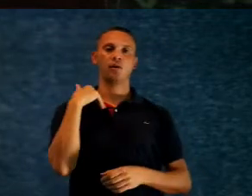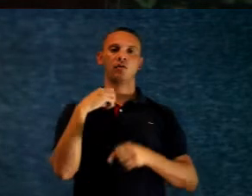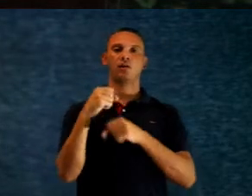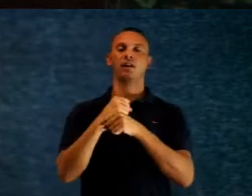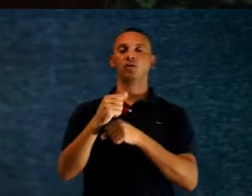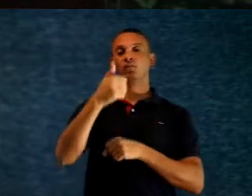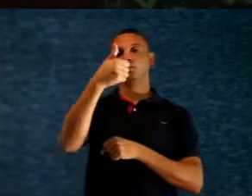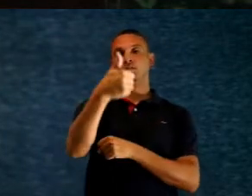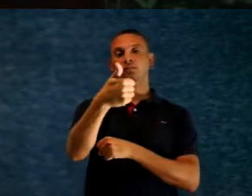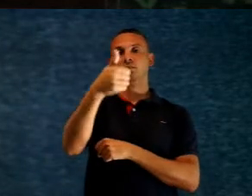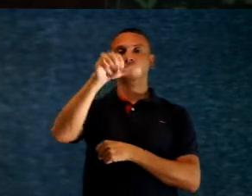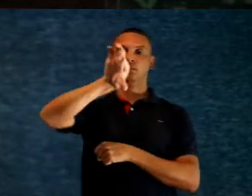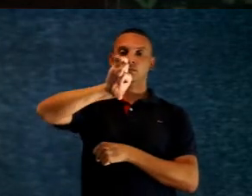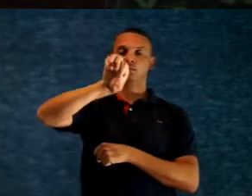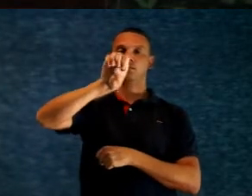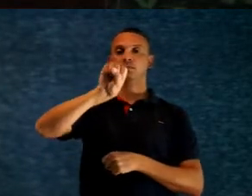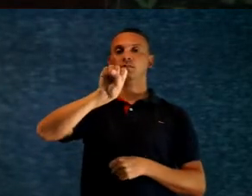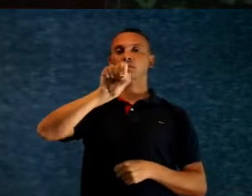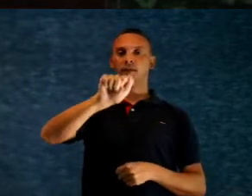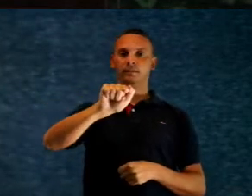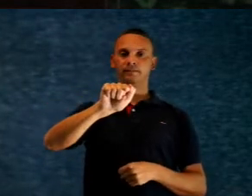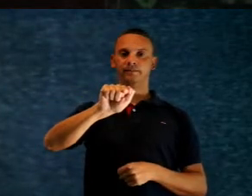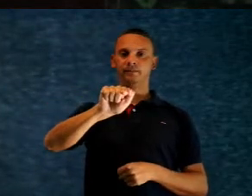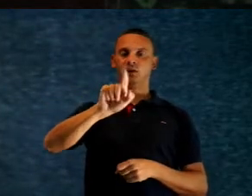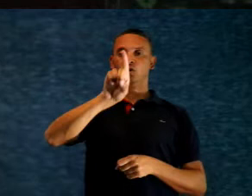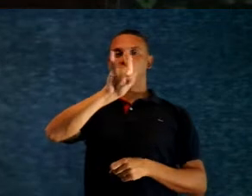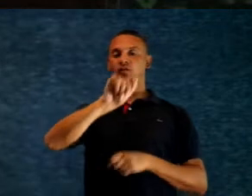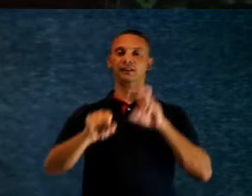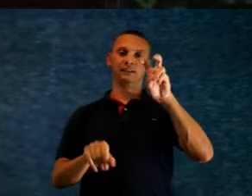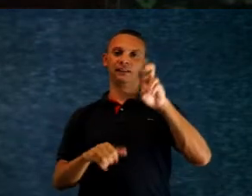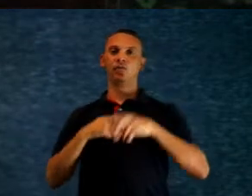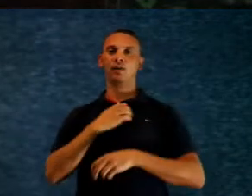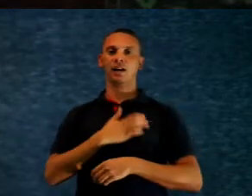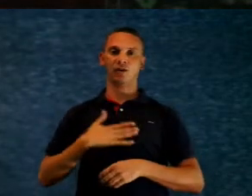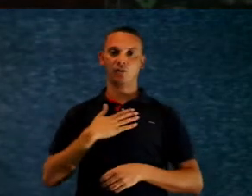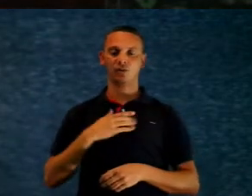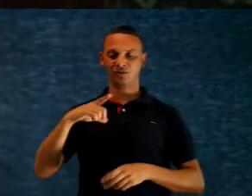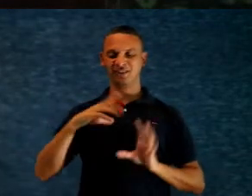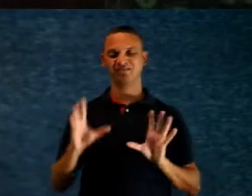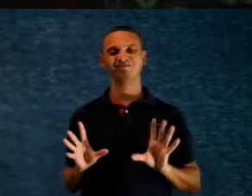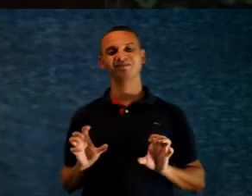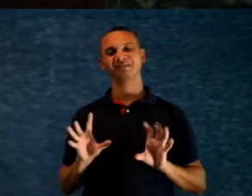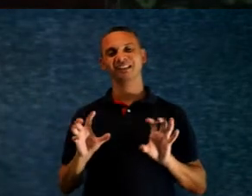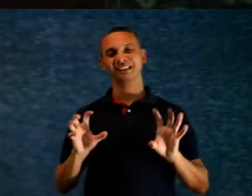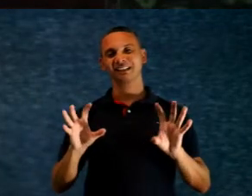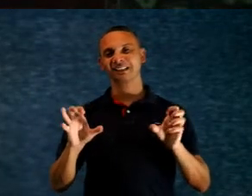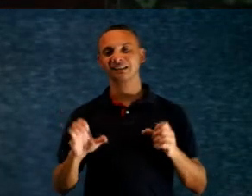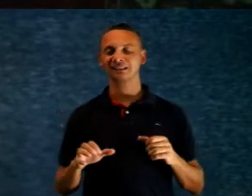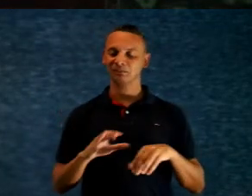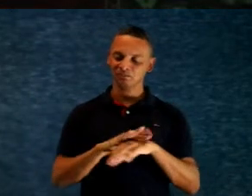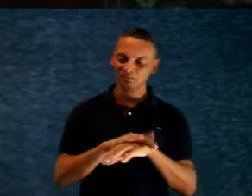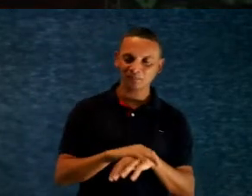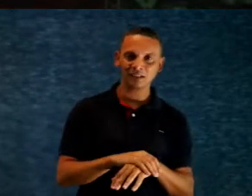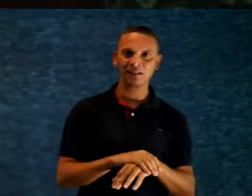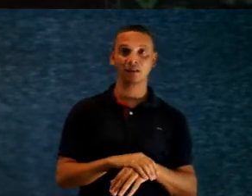no dia 5 de agosto de 87, vítima de um câncer contra o qual ela lutou bravamente. Eu me